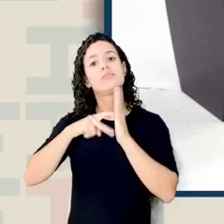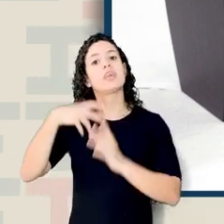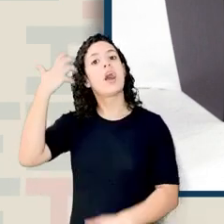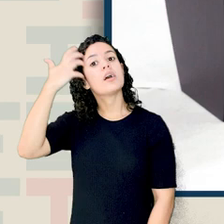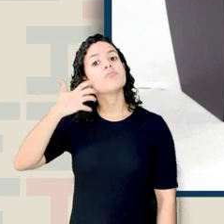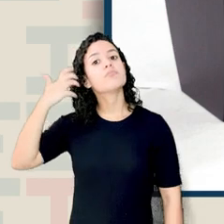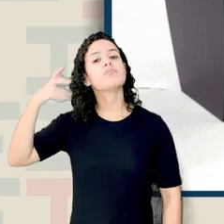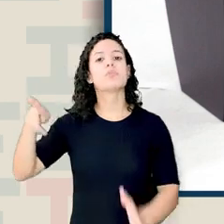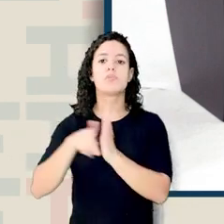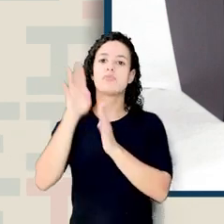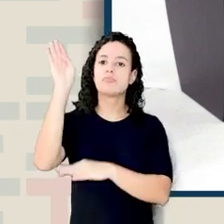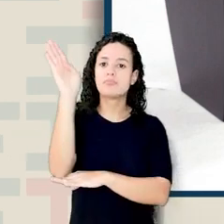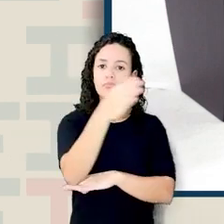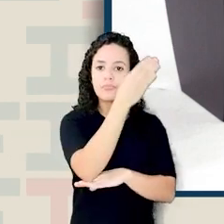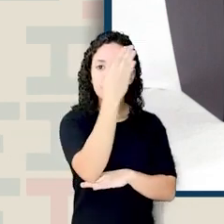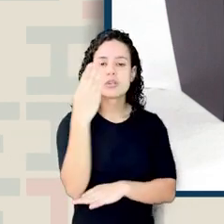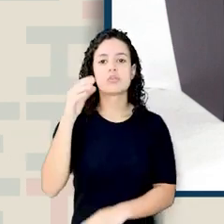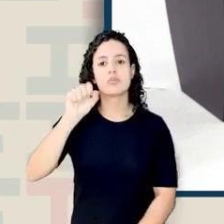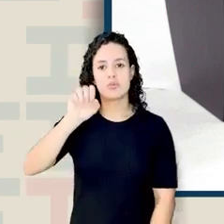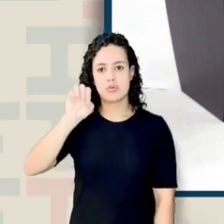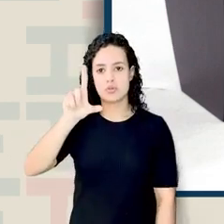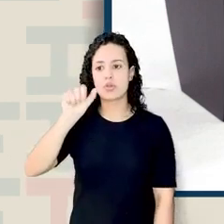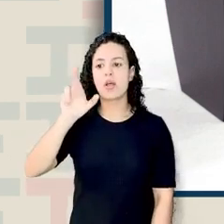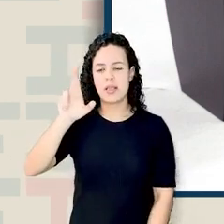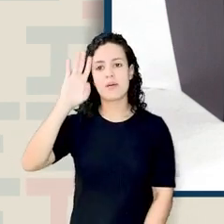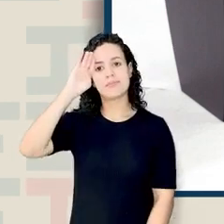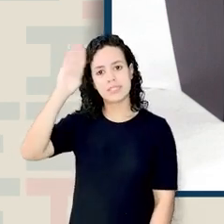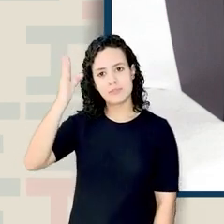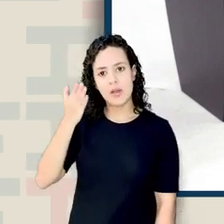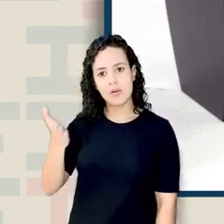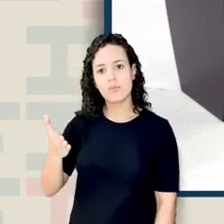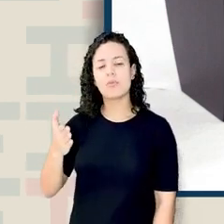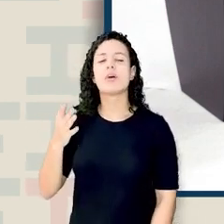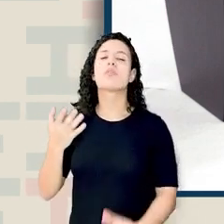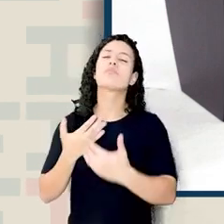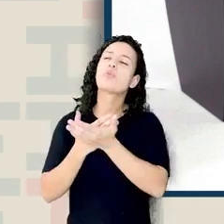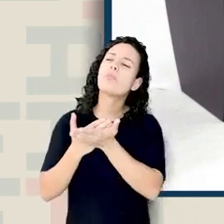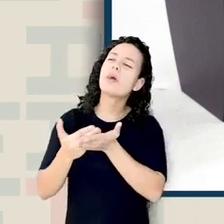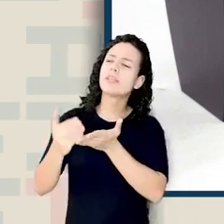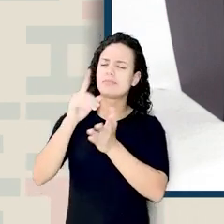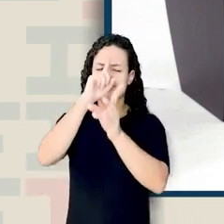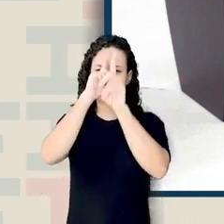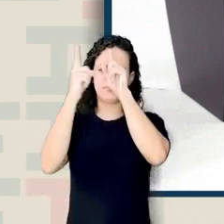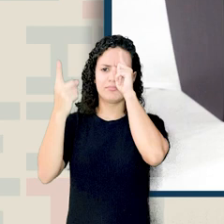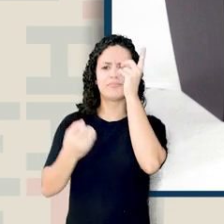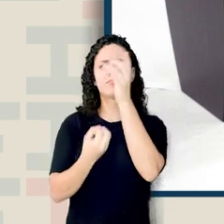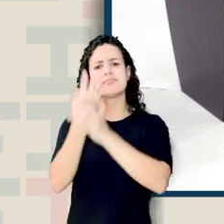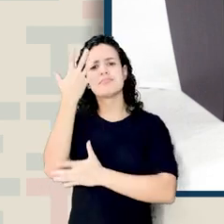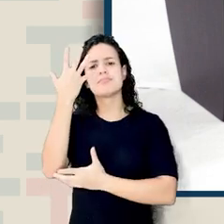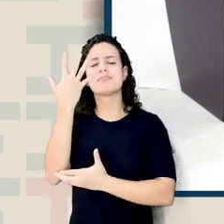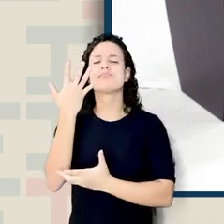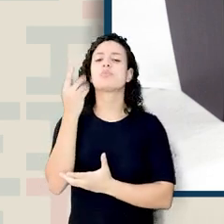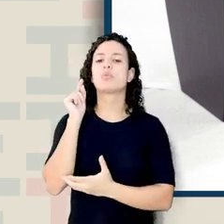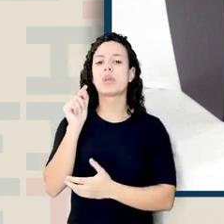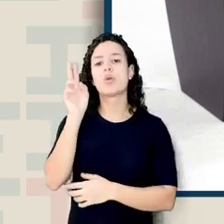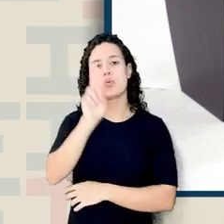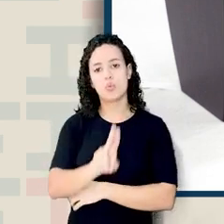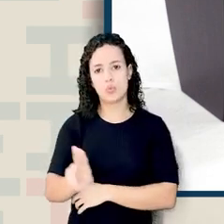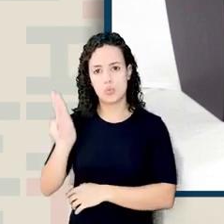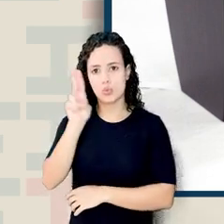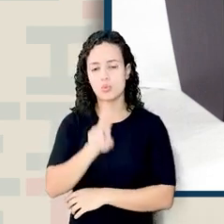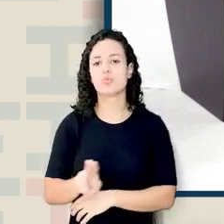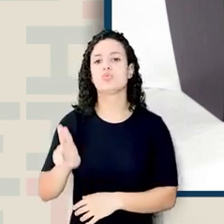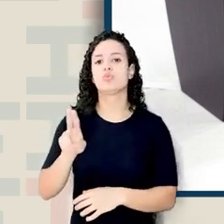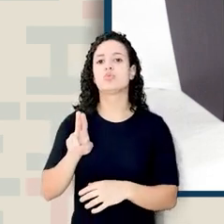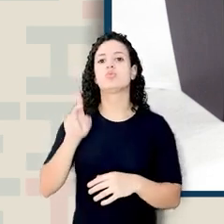do maracatu solar, em especial, começa a ser criada numa perspectiva de fazer o uso do